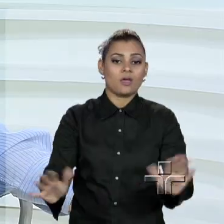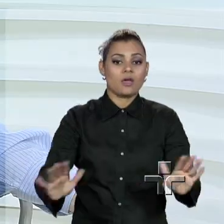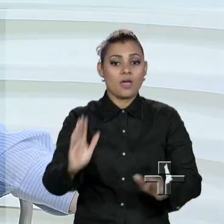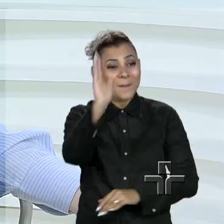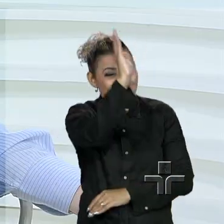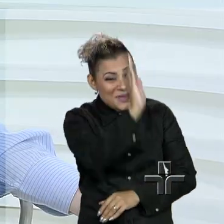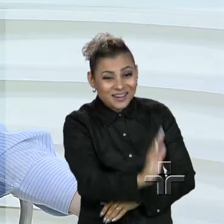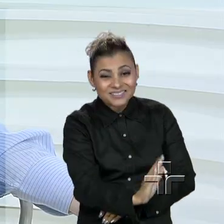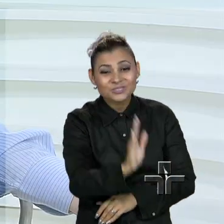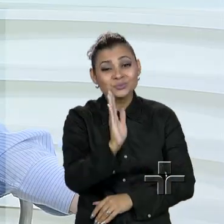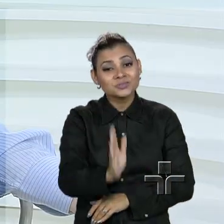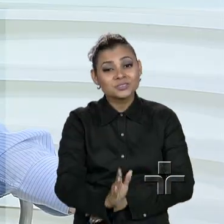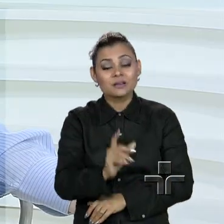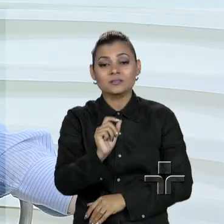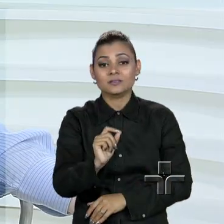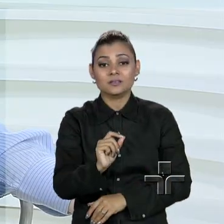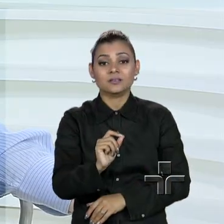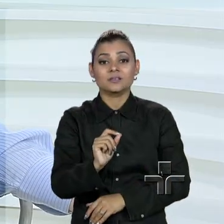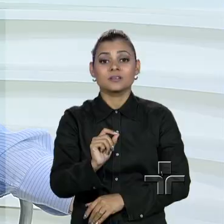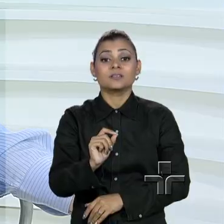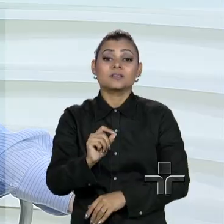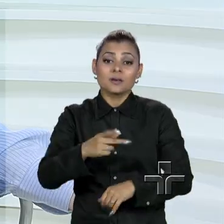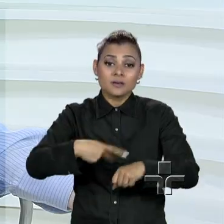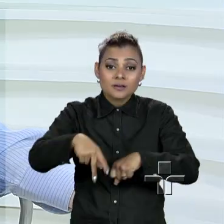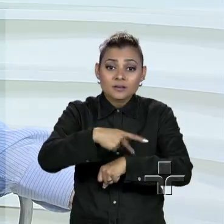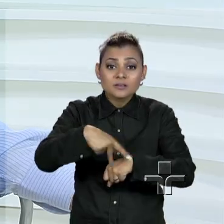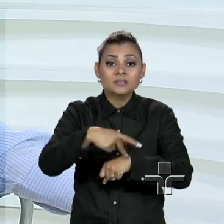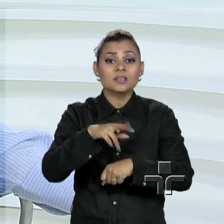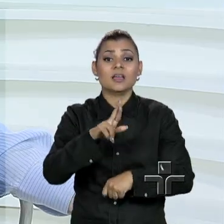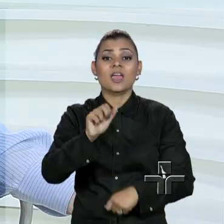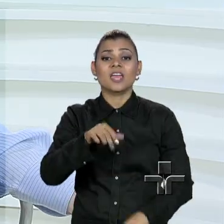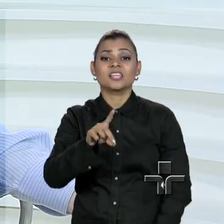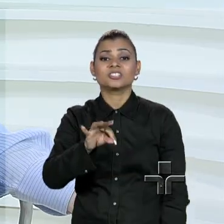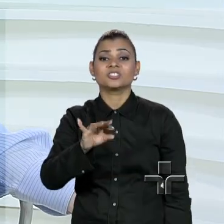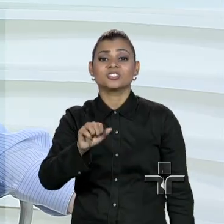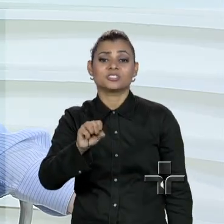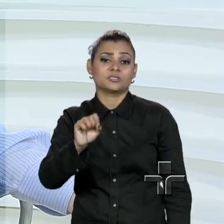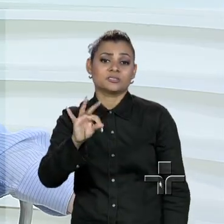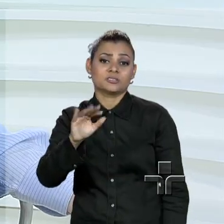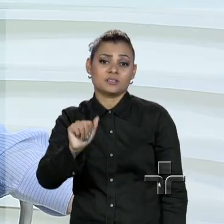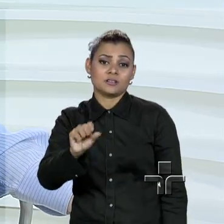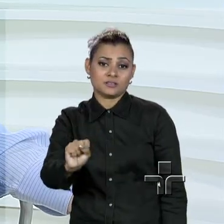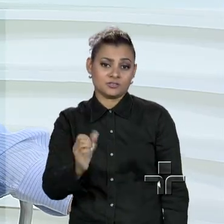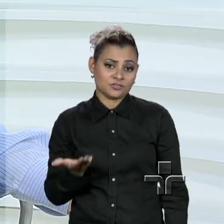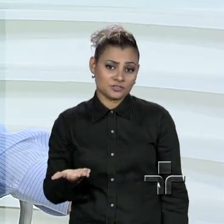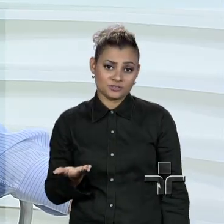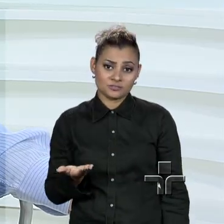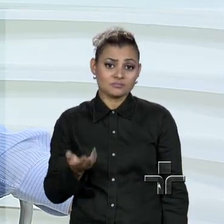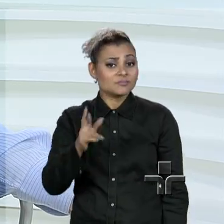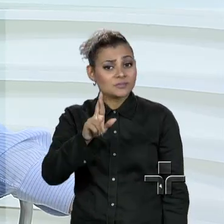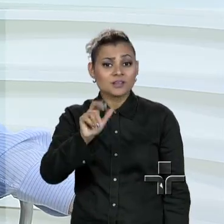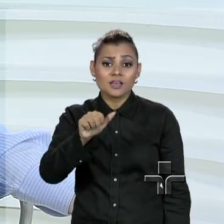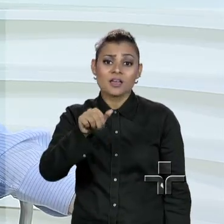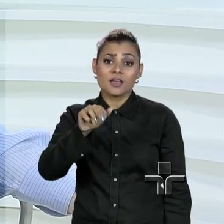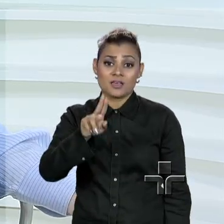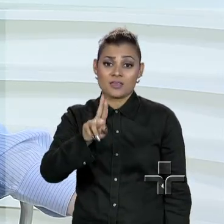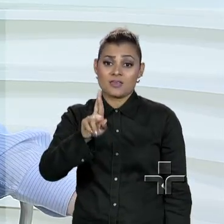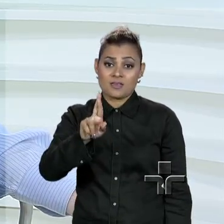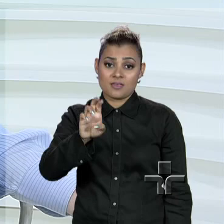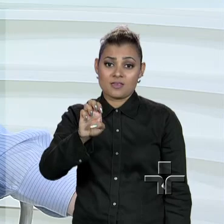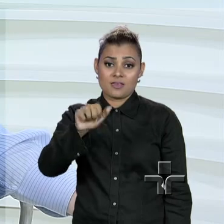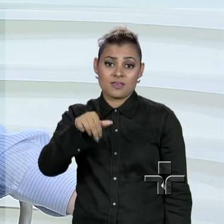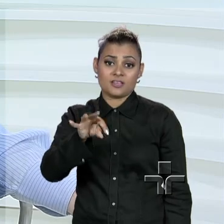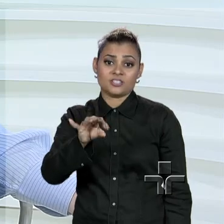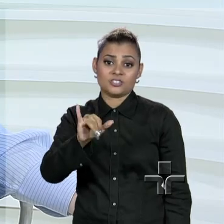virou um país de rentistas. O sujeito sabe que é muito mais melhor comprar papel do Tesouro,